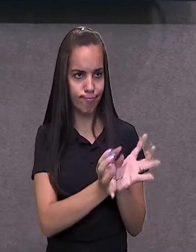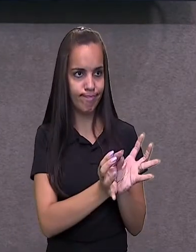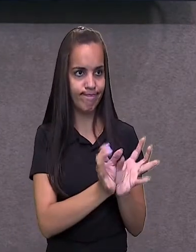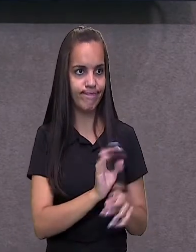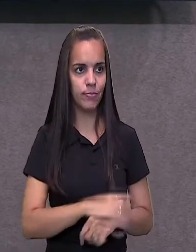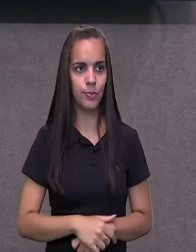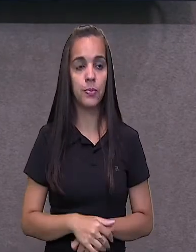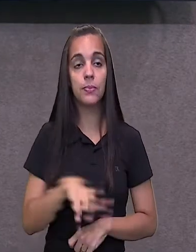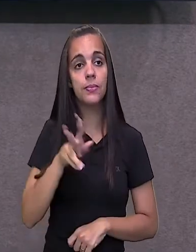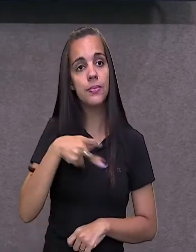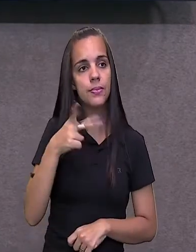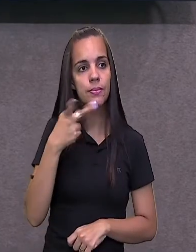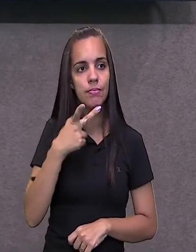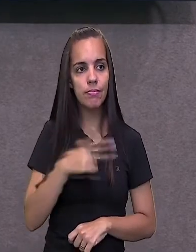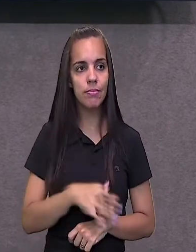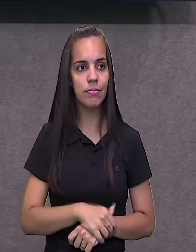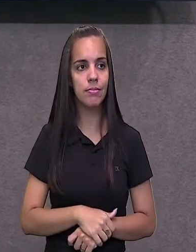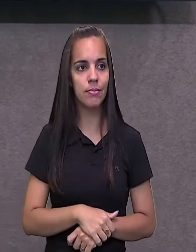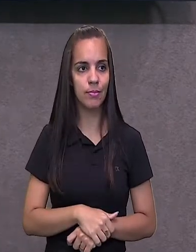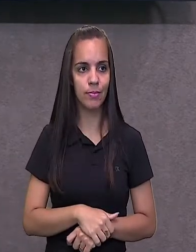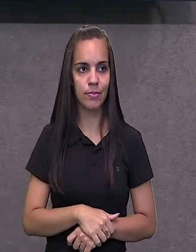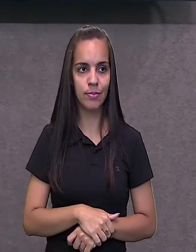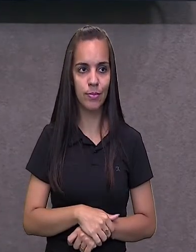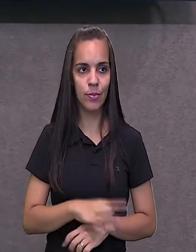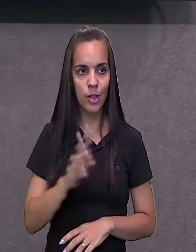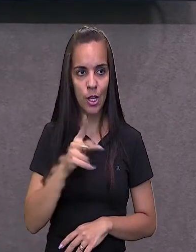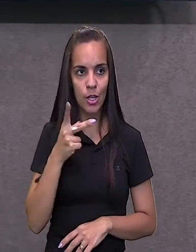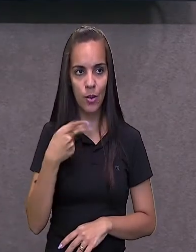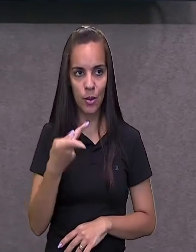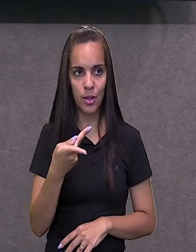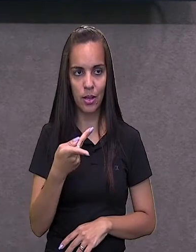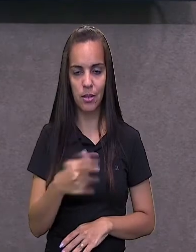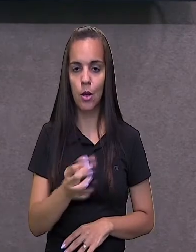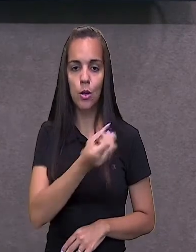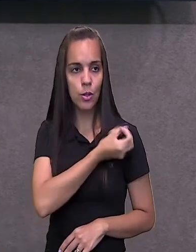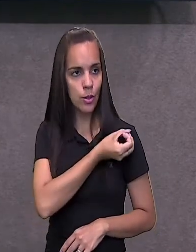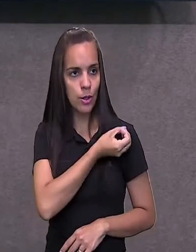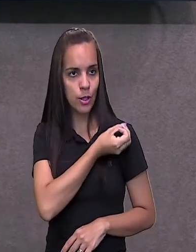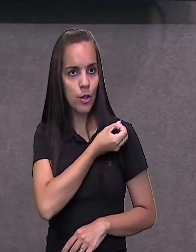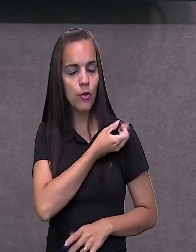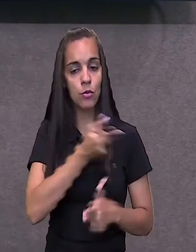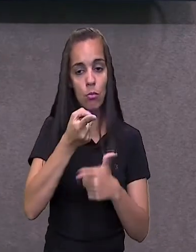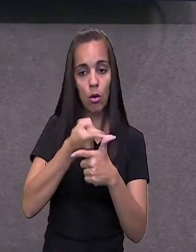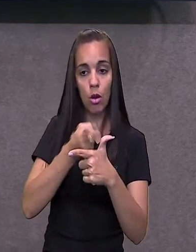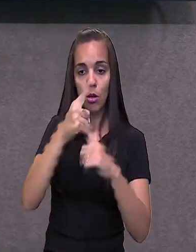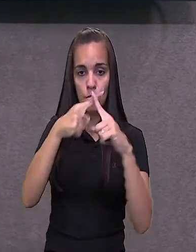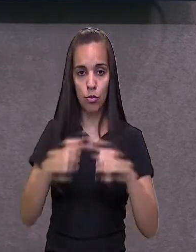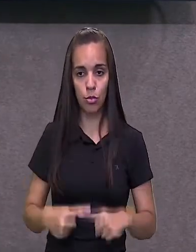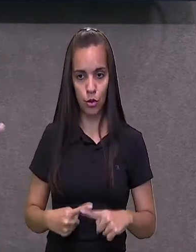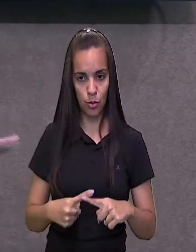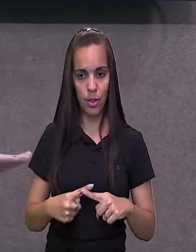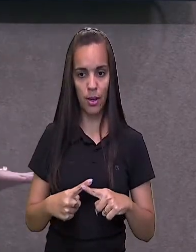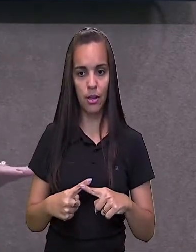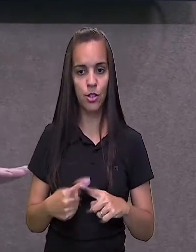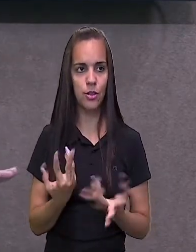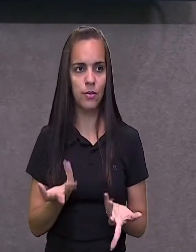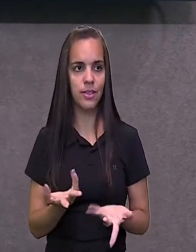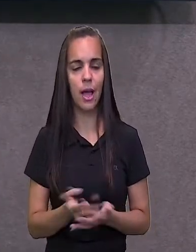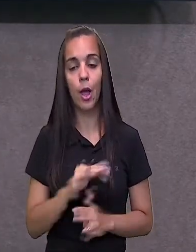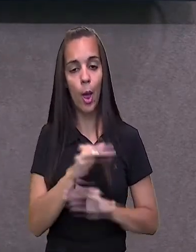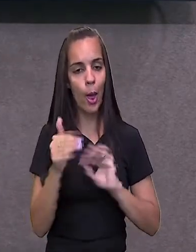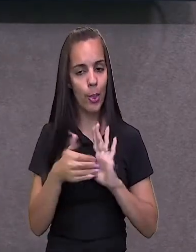Agora falaremos, classe não, falaremos dos numerais multiplicativos, continuamos na aula de